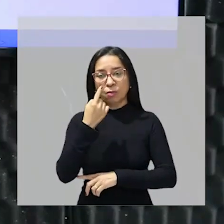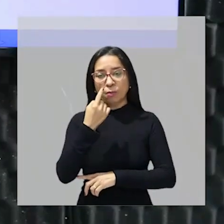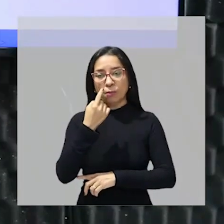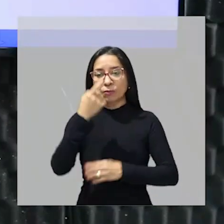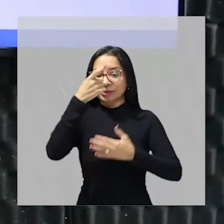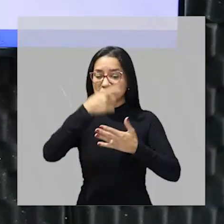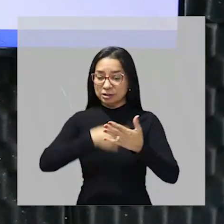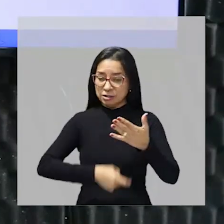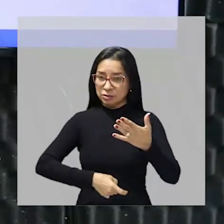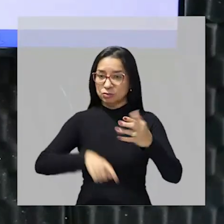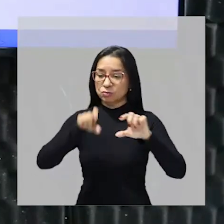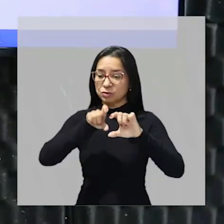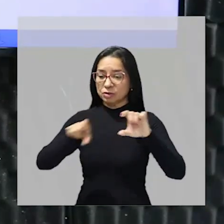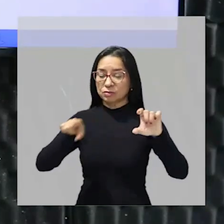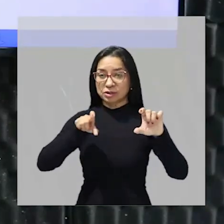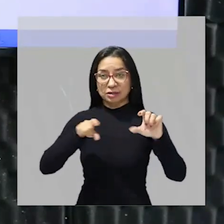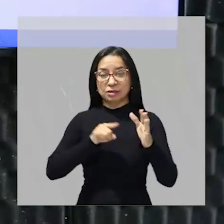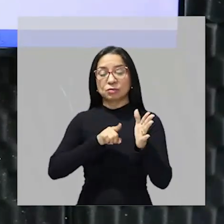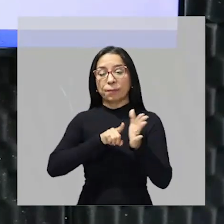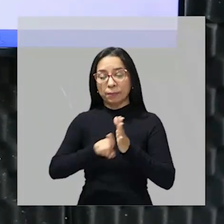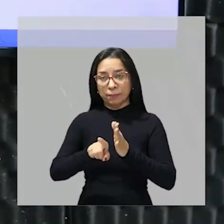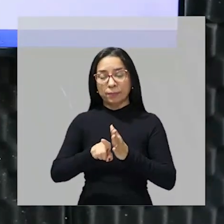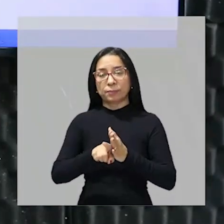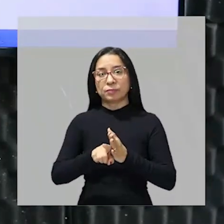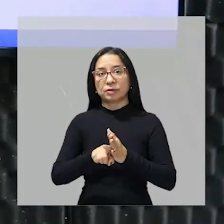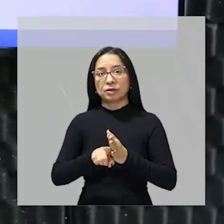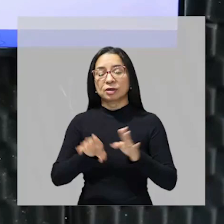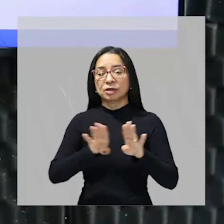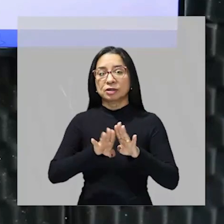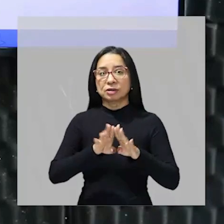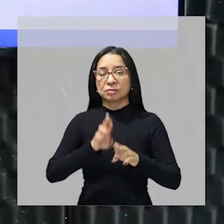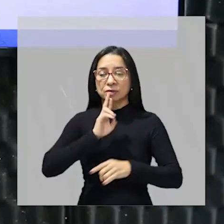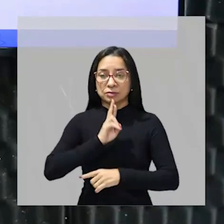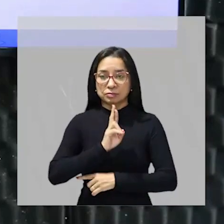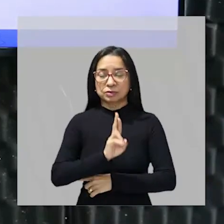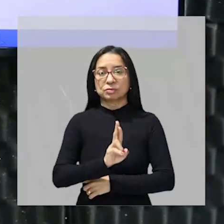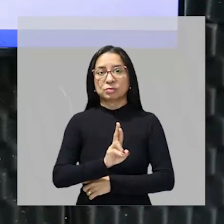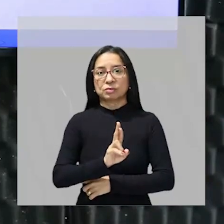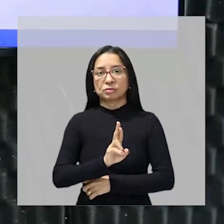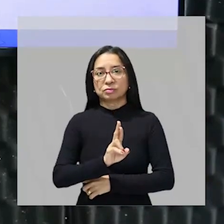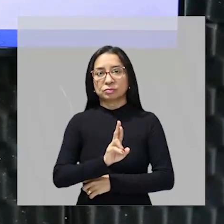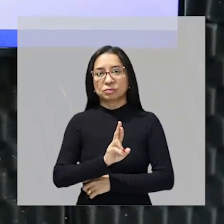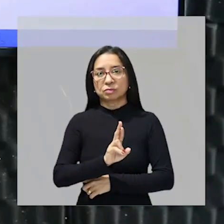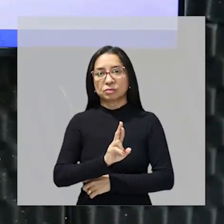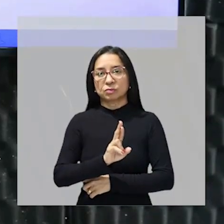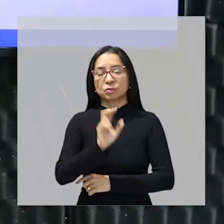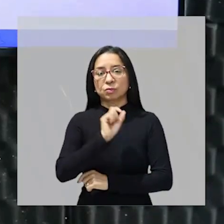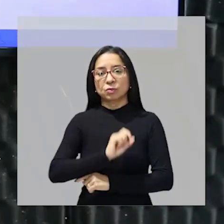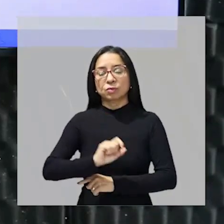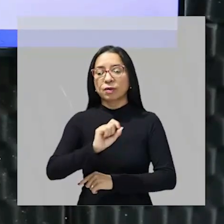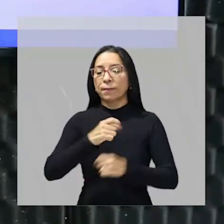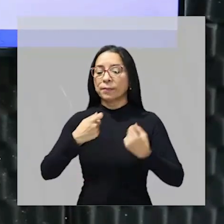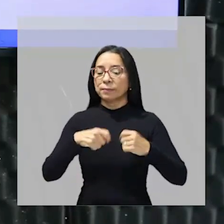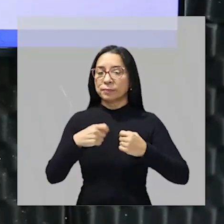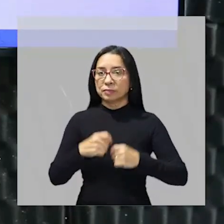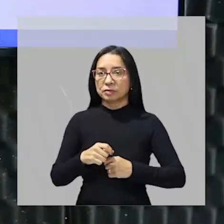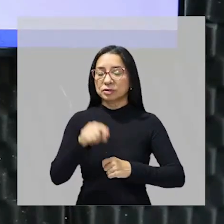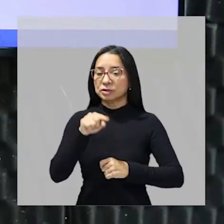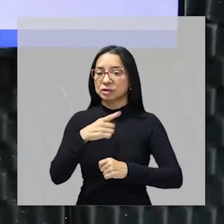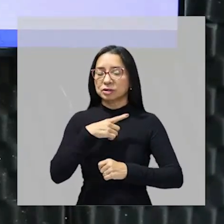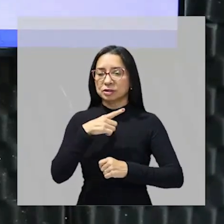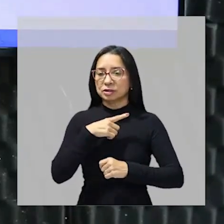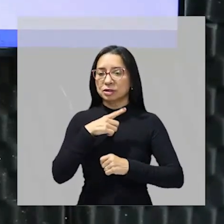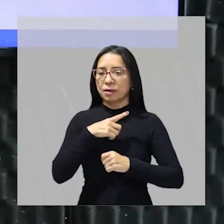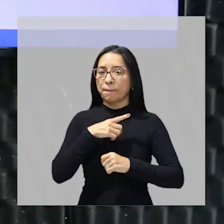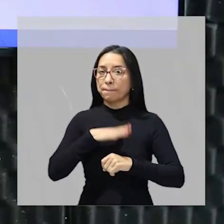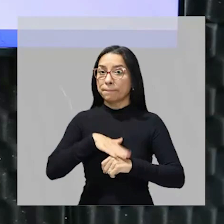Texto e enunciados, que são as perguntas, e as respostas também, tá? O que preciso que vocês tenham um